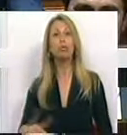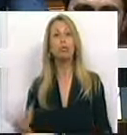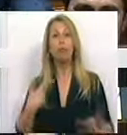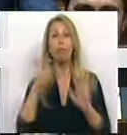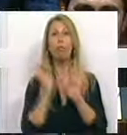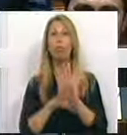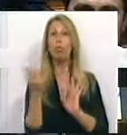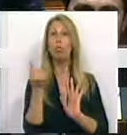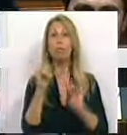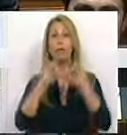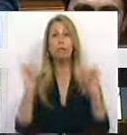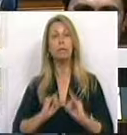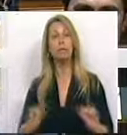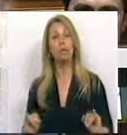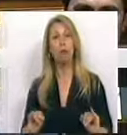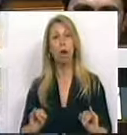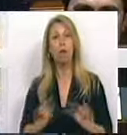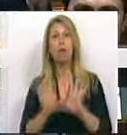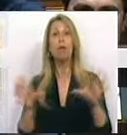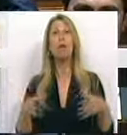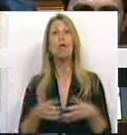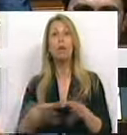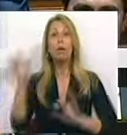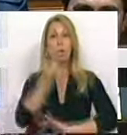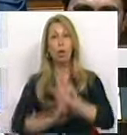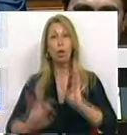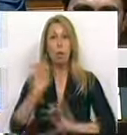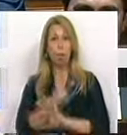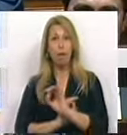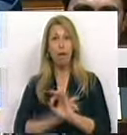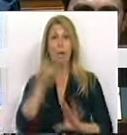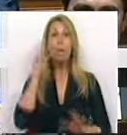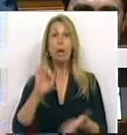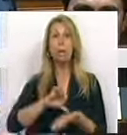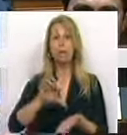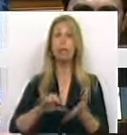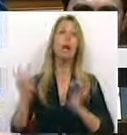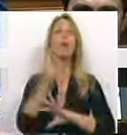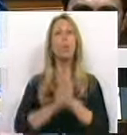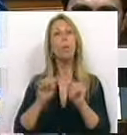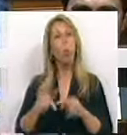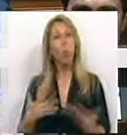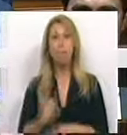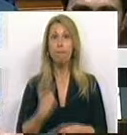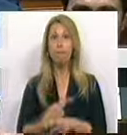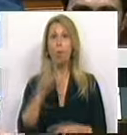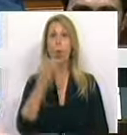Fundo Monetário Internacional, Comissão Europeia, Banco Central Europeu, hoje mesmo a